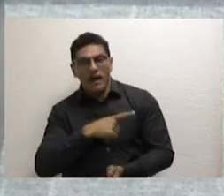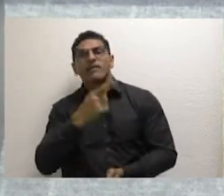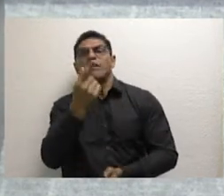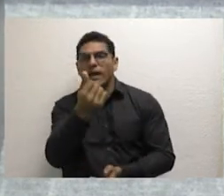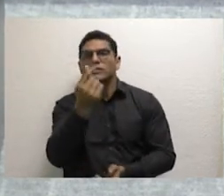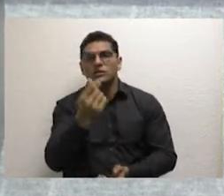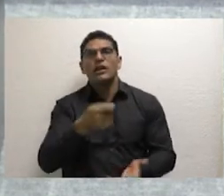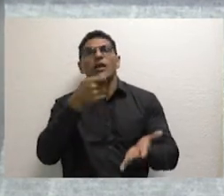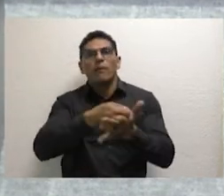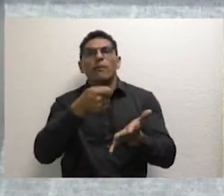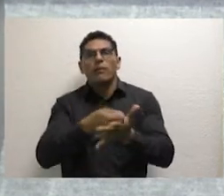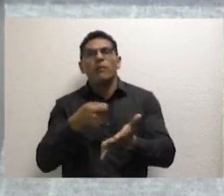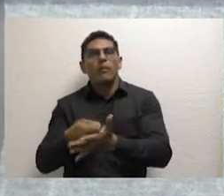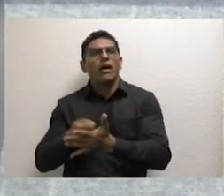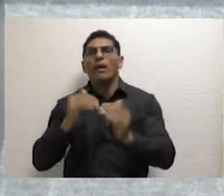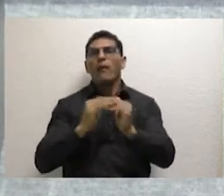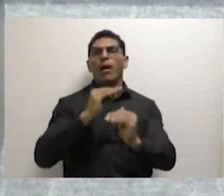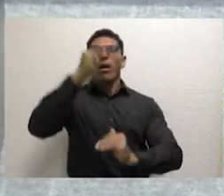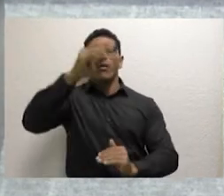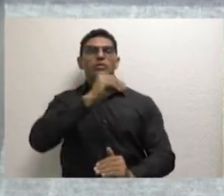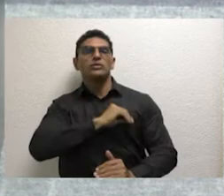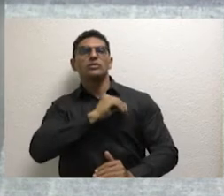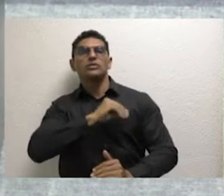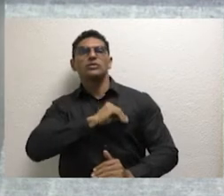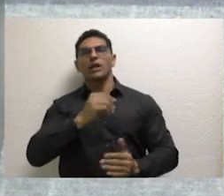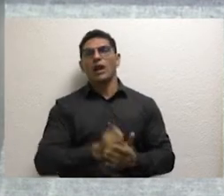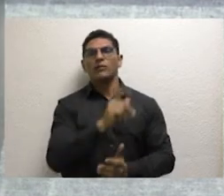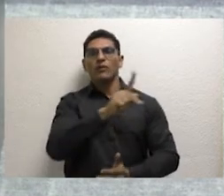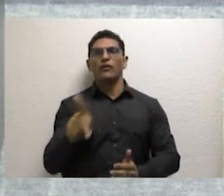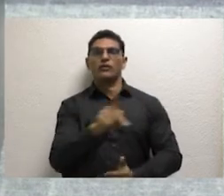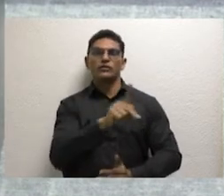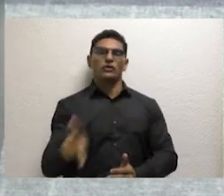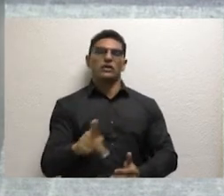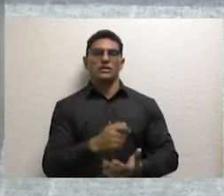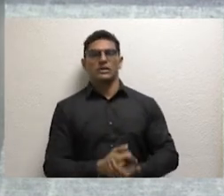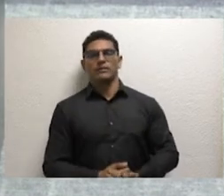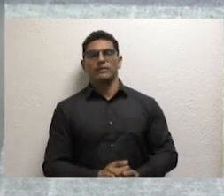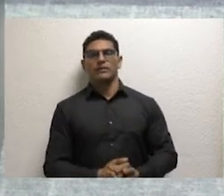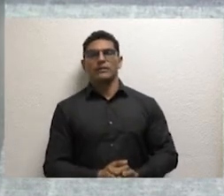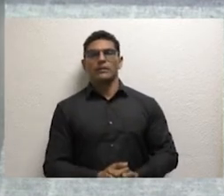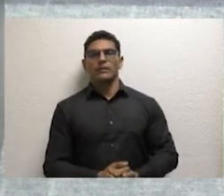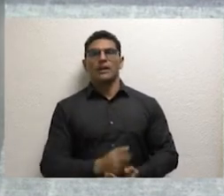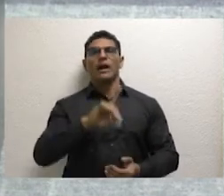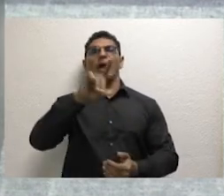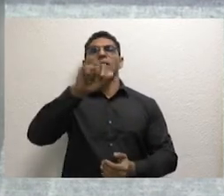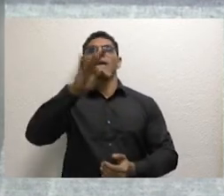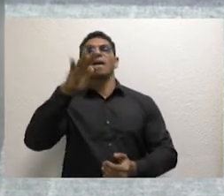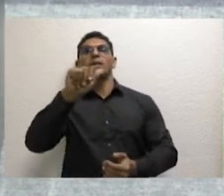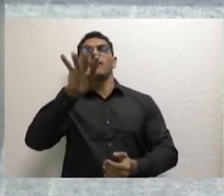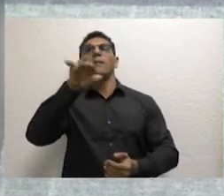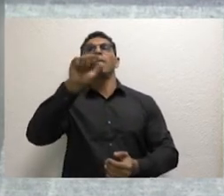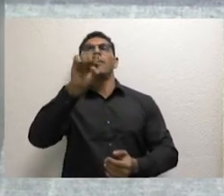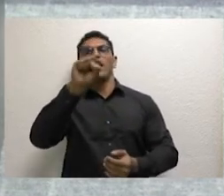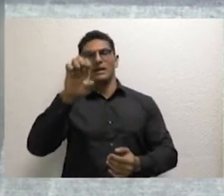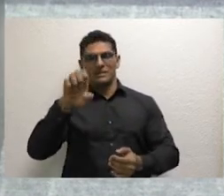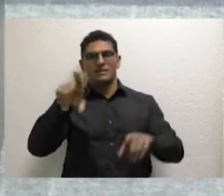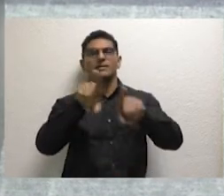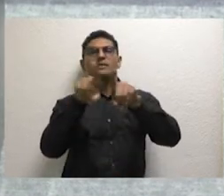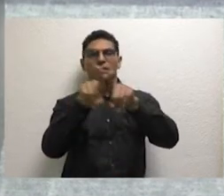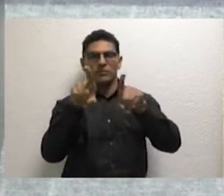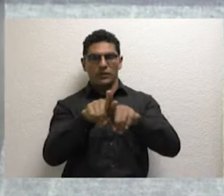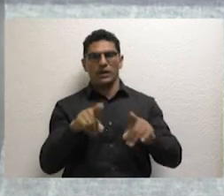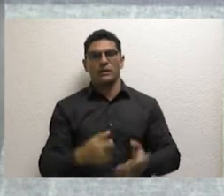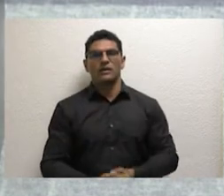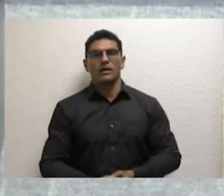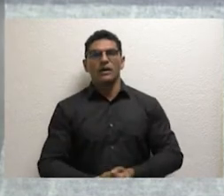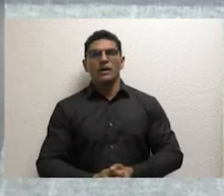dinheiro para dar aumento e fazer a correção salarial dos professores e a data base também nós temos que estar